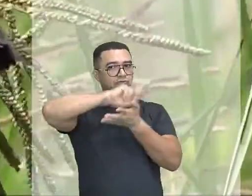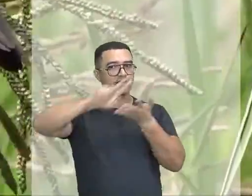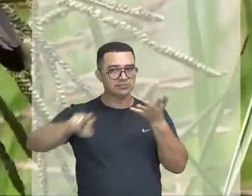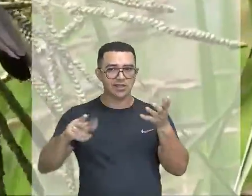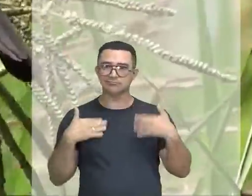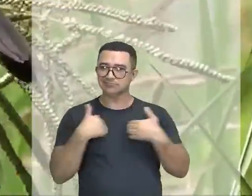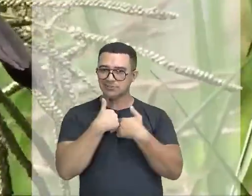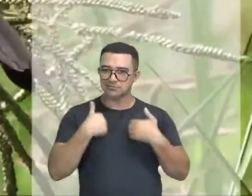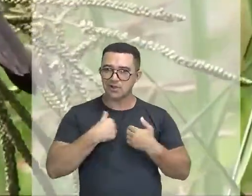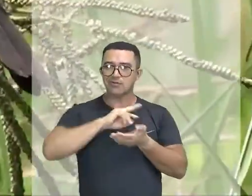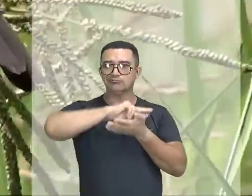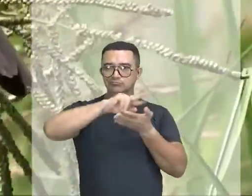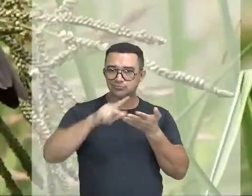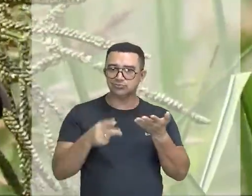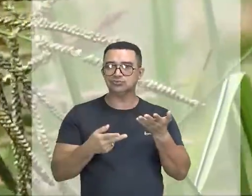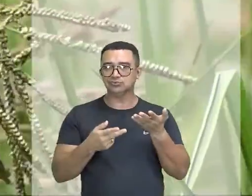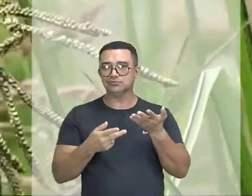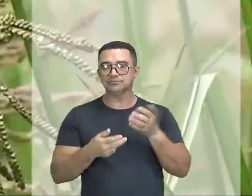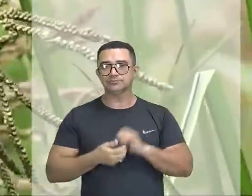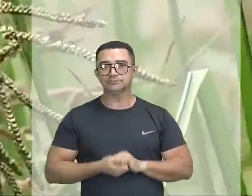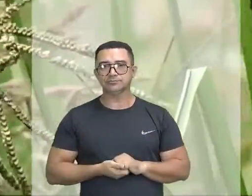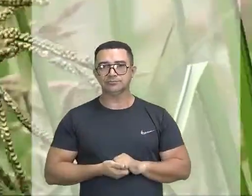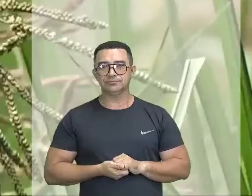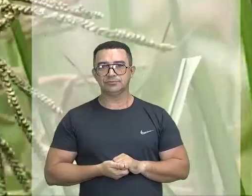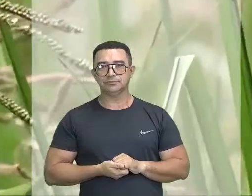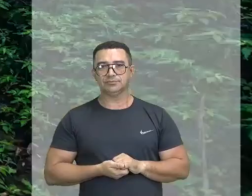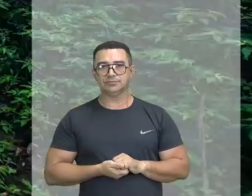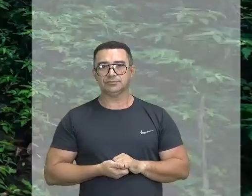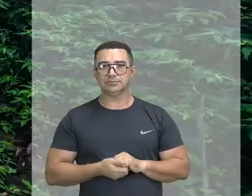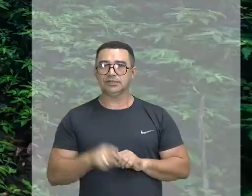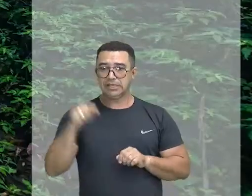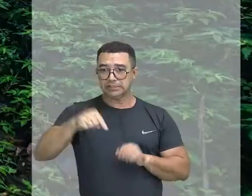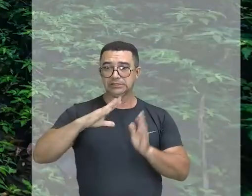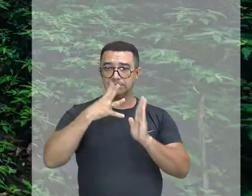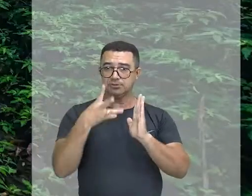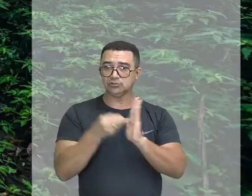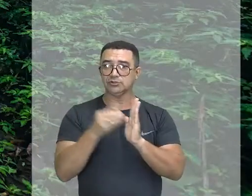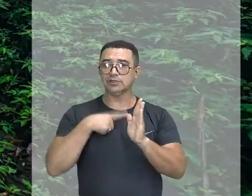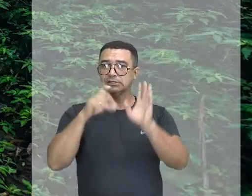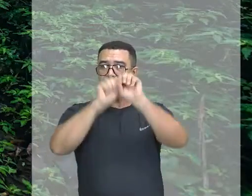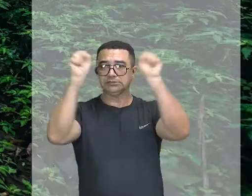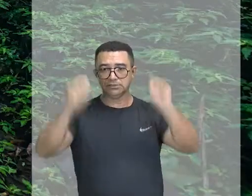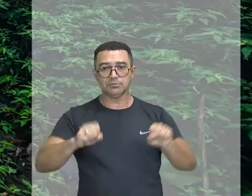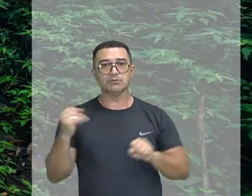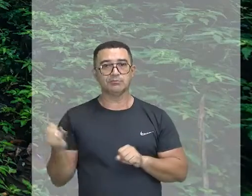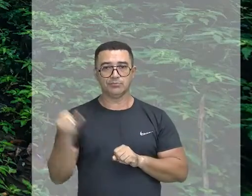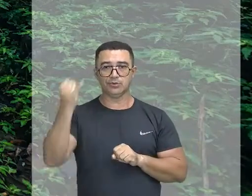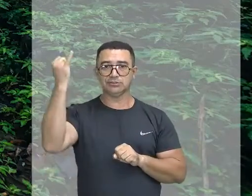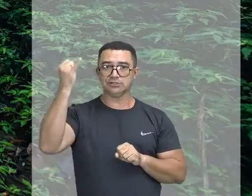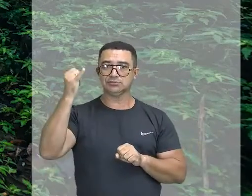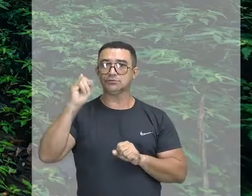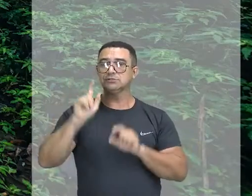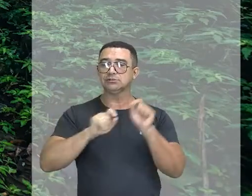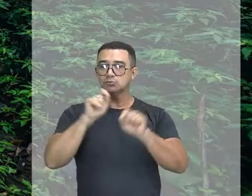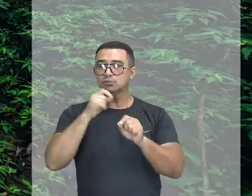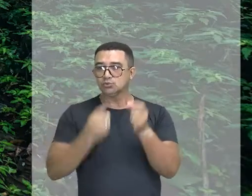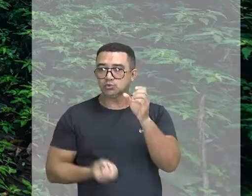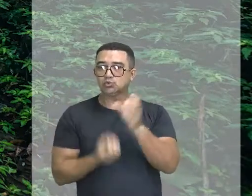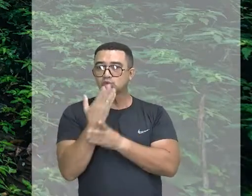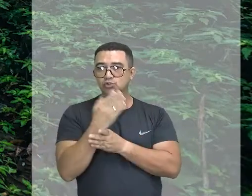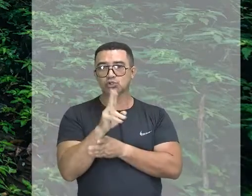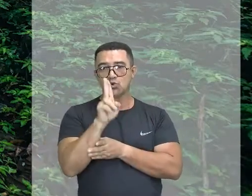planeta, 20% de toda a água doce no mundo, e aqui na Amazônia nós temos sistemas importantes atuando, como o que gera umidade